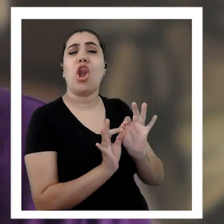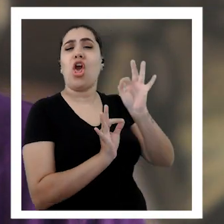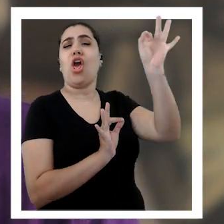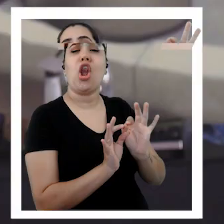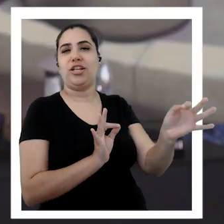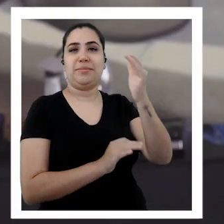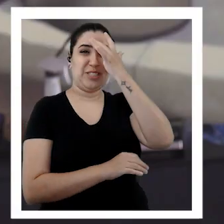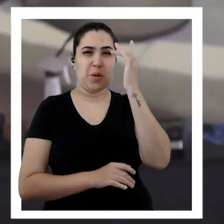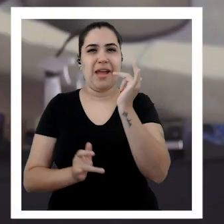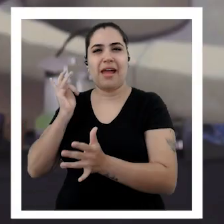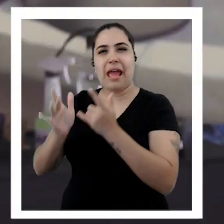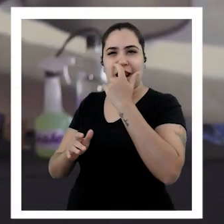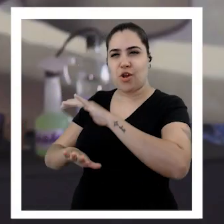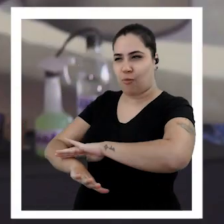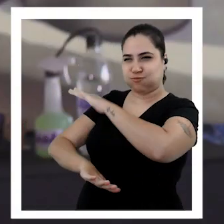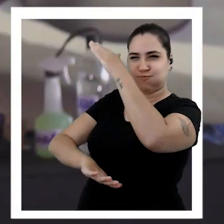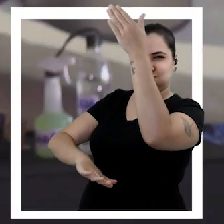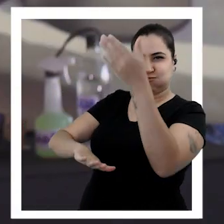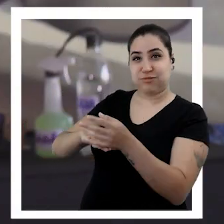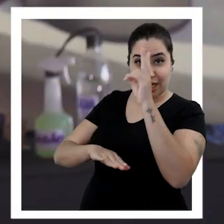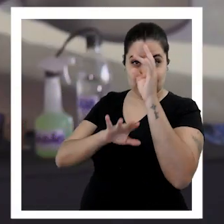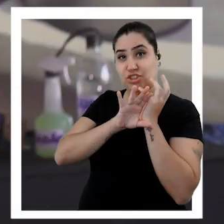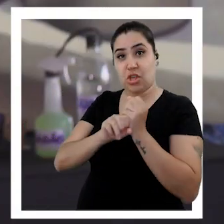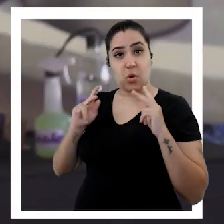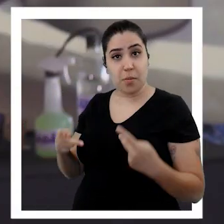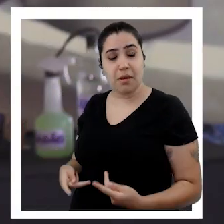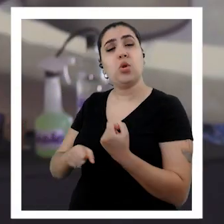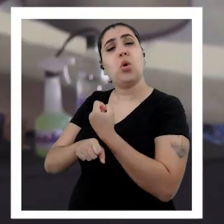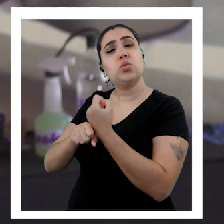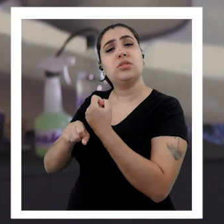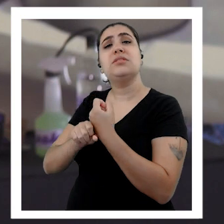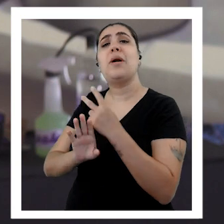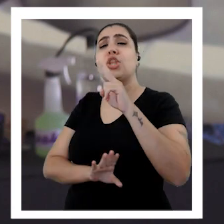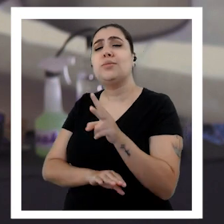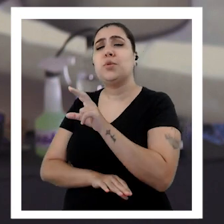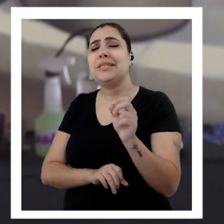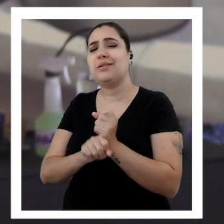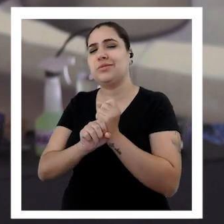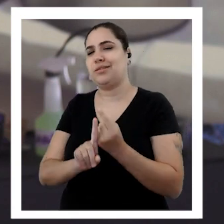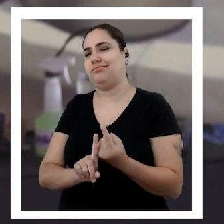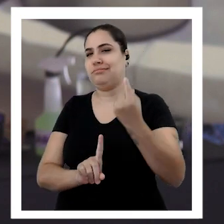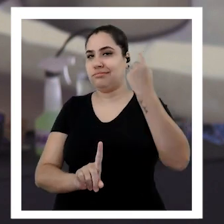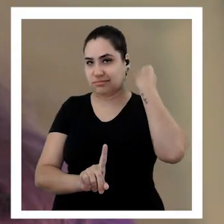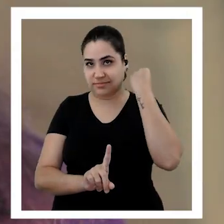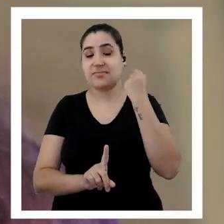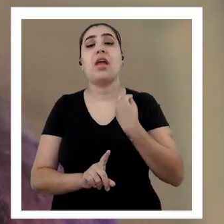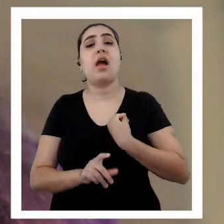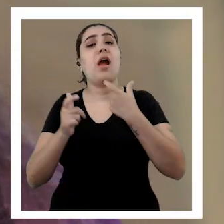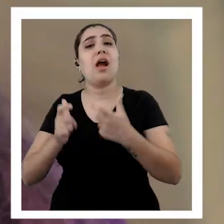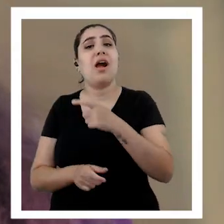das pessoas. O primeiro lixão da história da humanidade foi construído há mais de 2.500 anos.